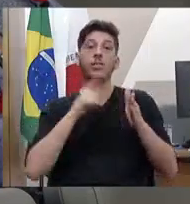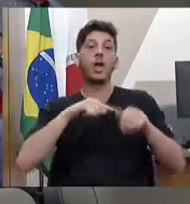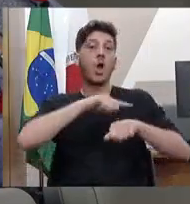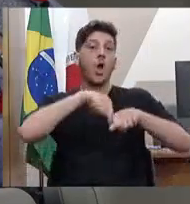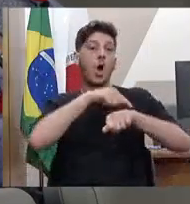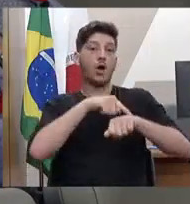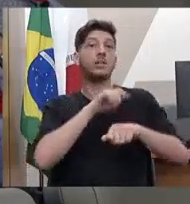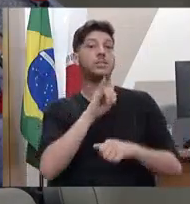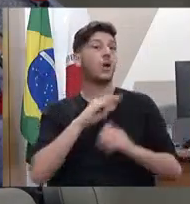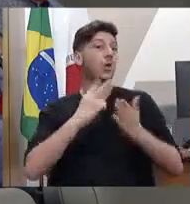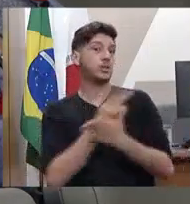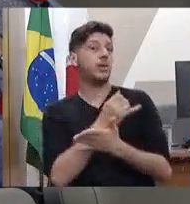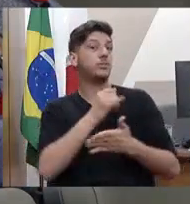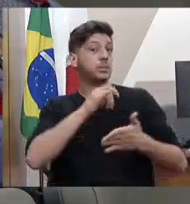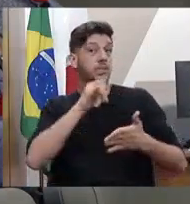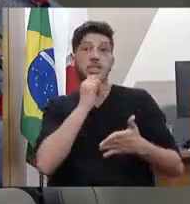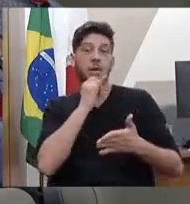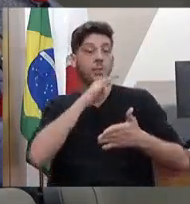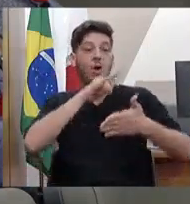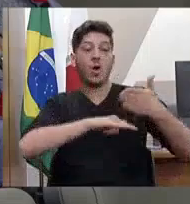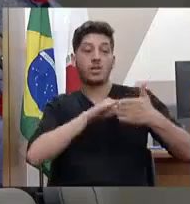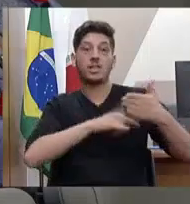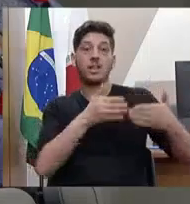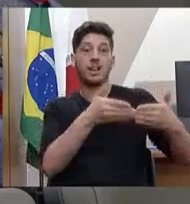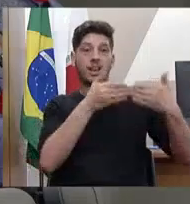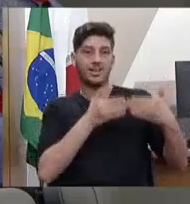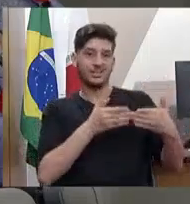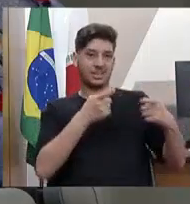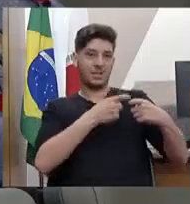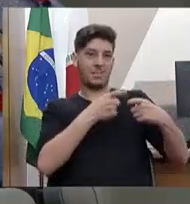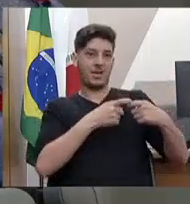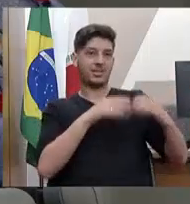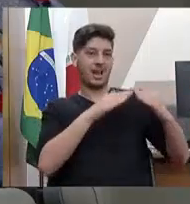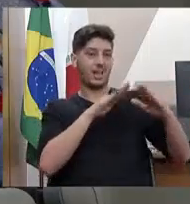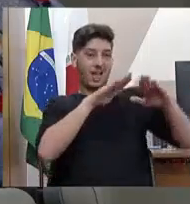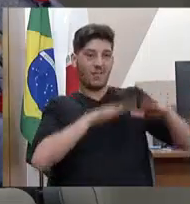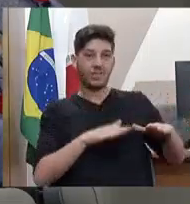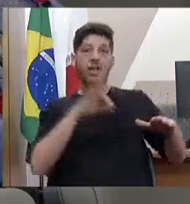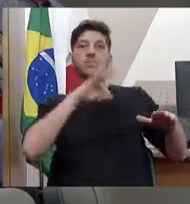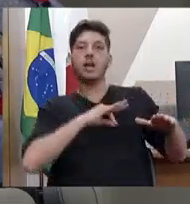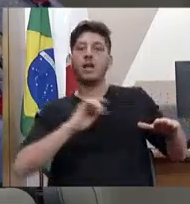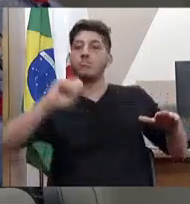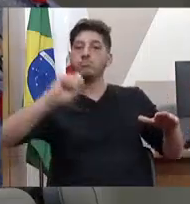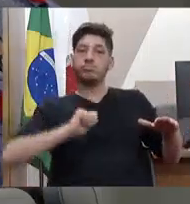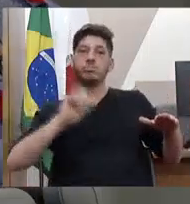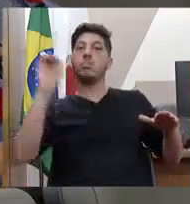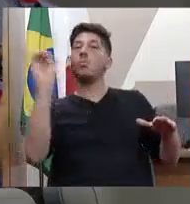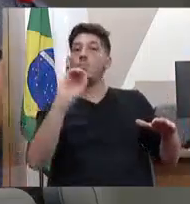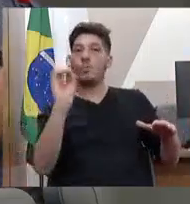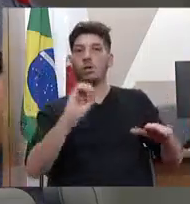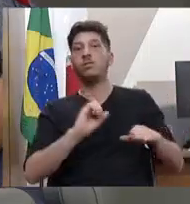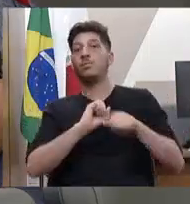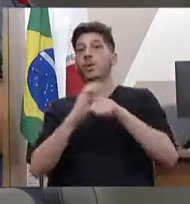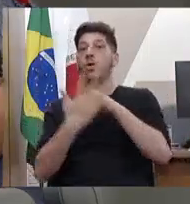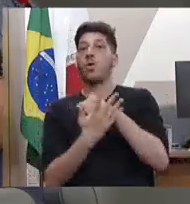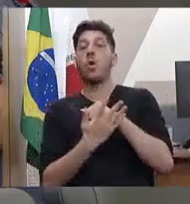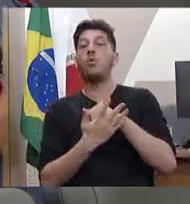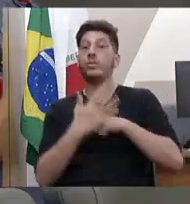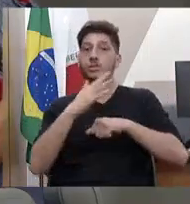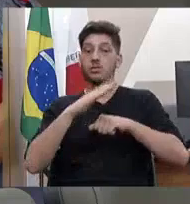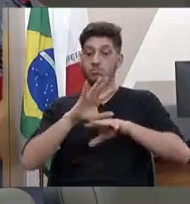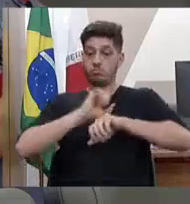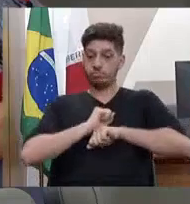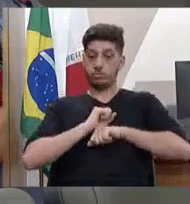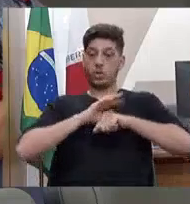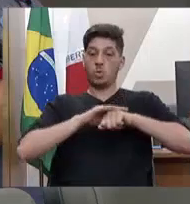tá de atestado de licença médica Ele não recebe aquele salário então aconteceu para o convite mas aí o tempo que ele